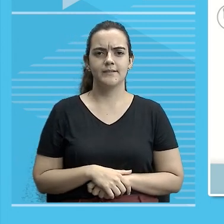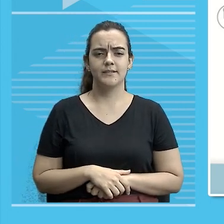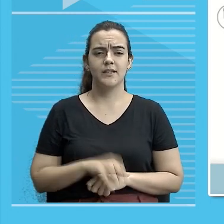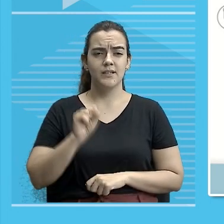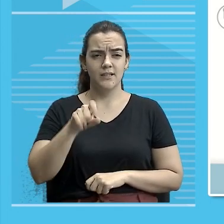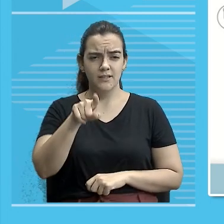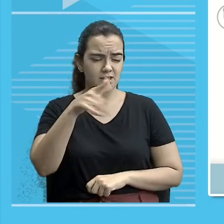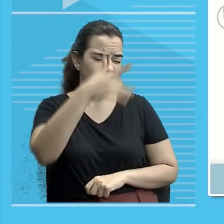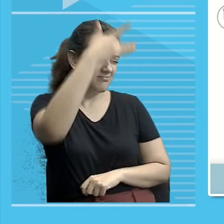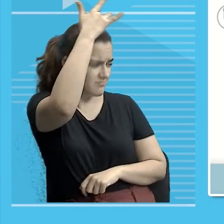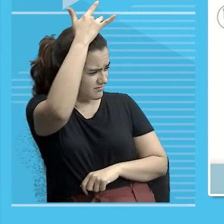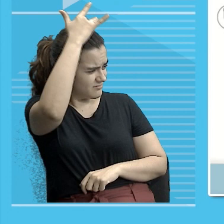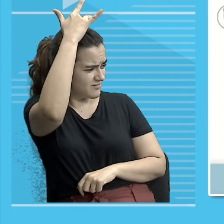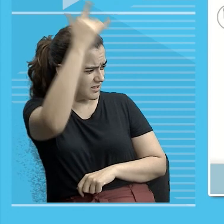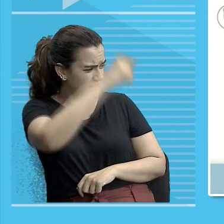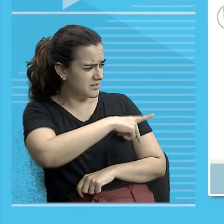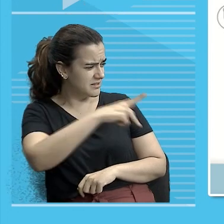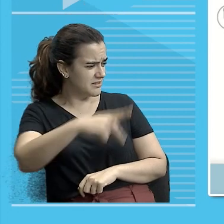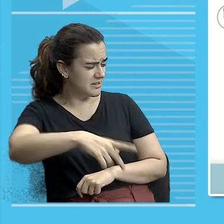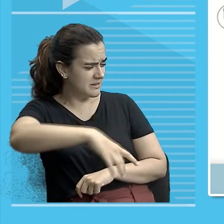aprendi nada sobre